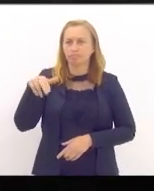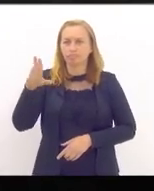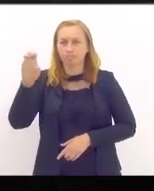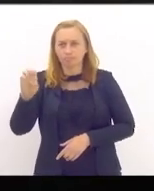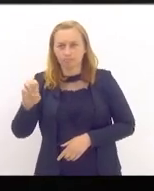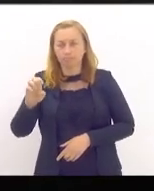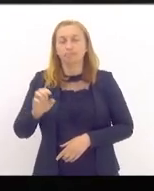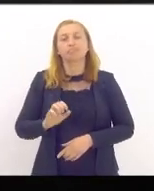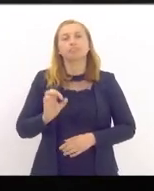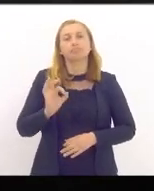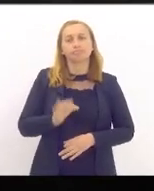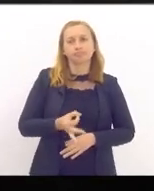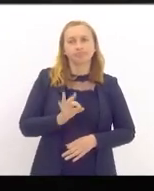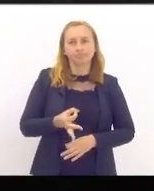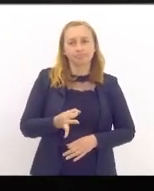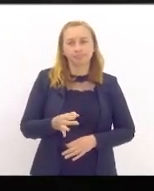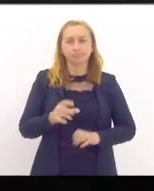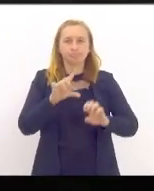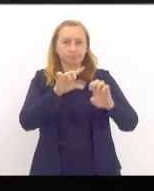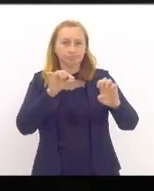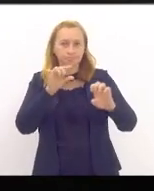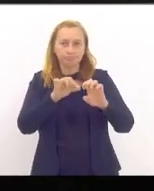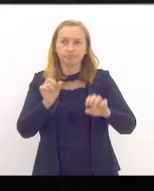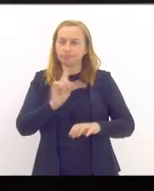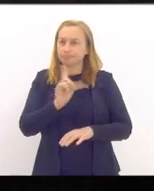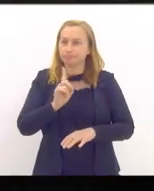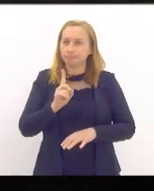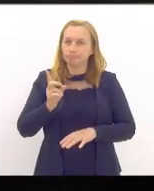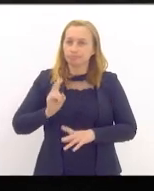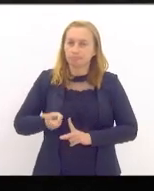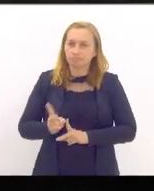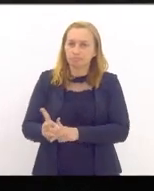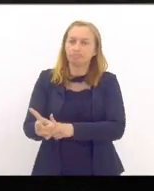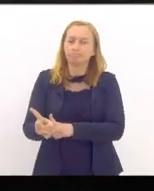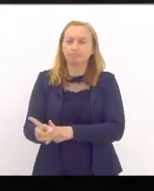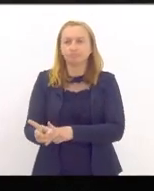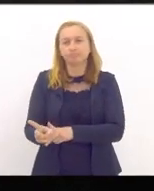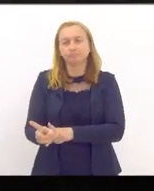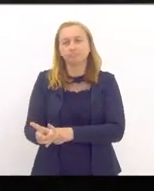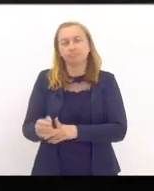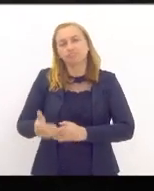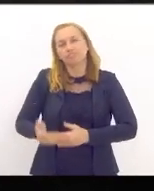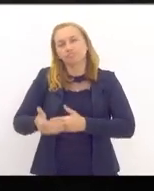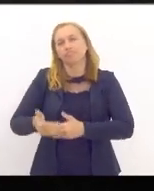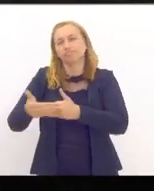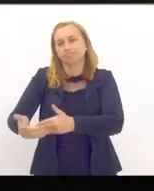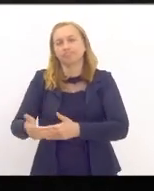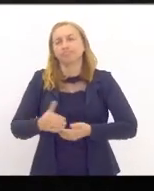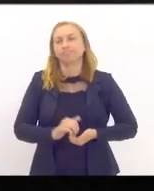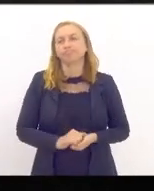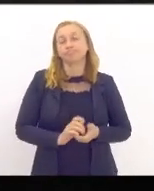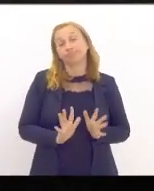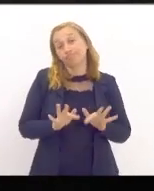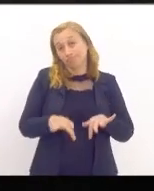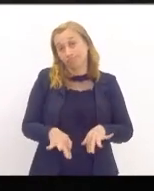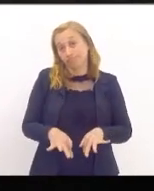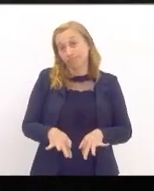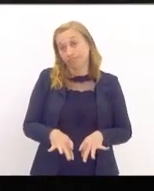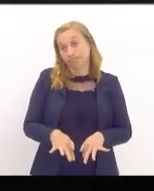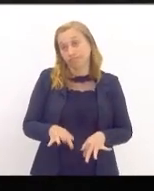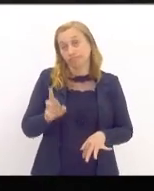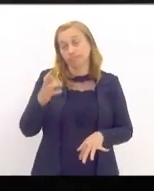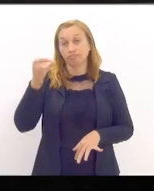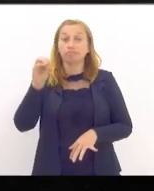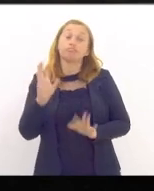E é claro que este empreendimento não foi à frente não avançou e conclusão ficou